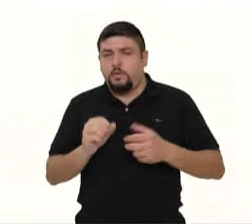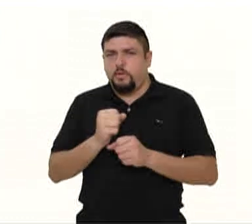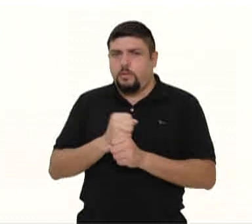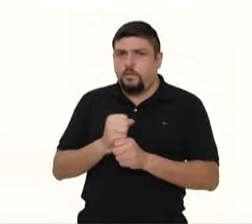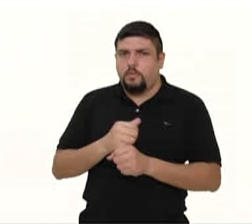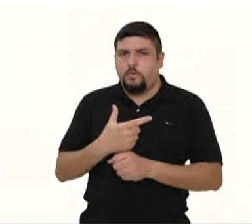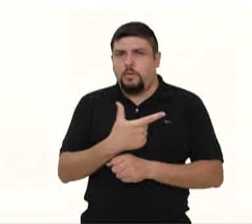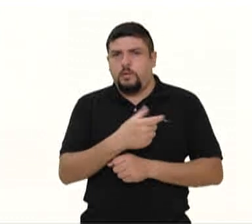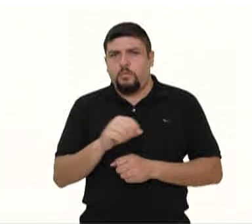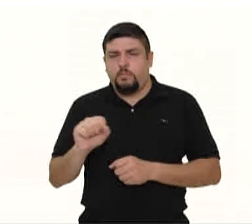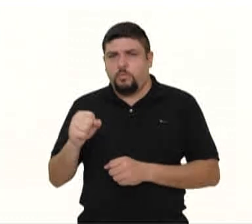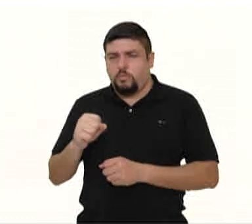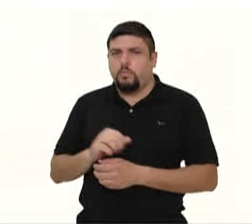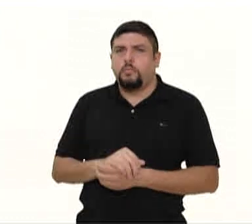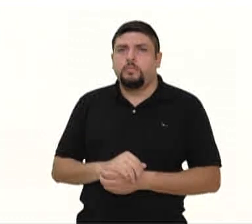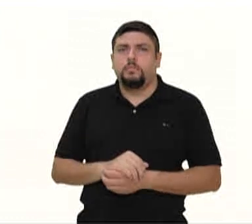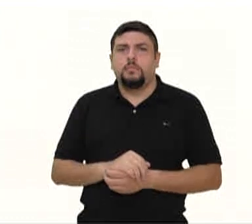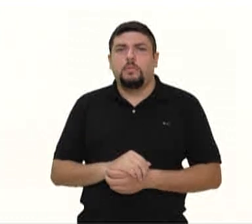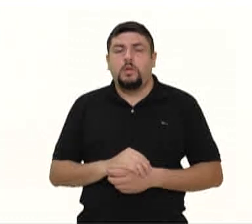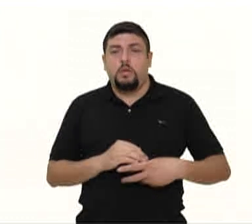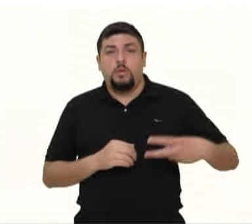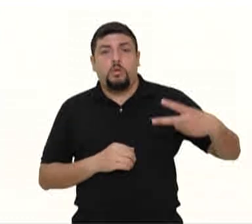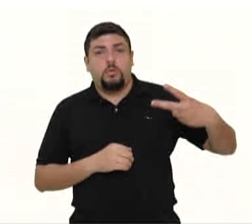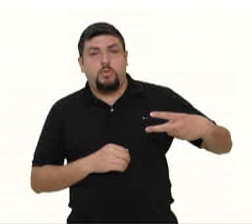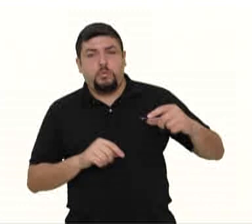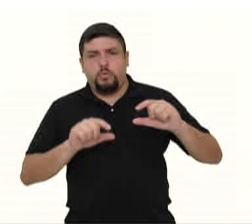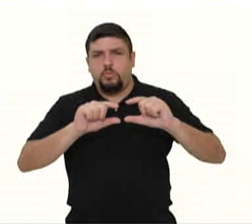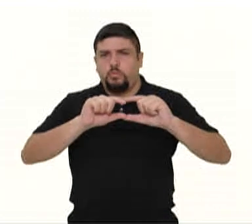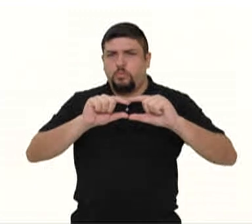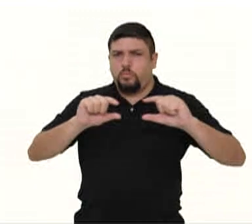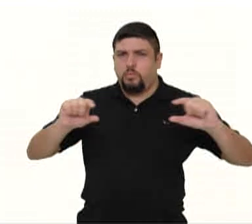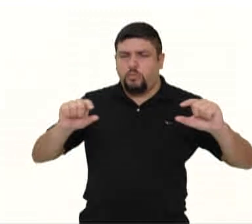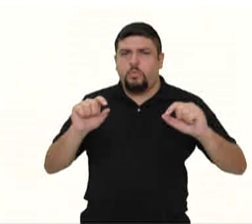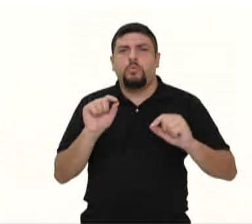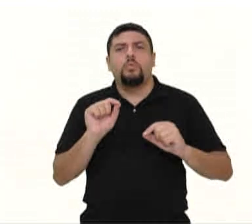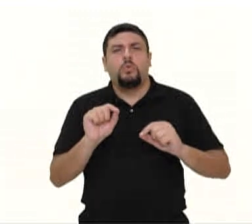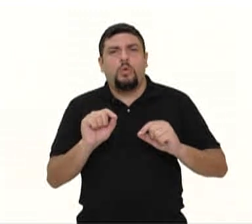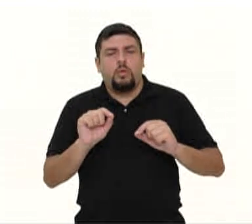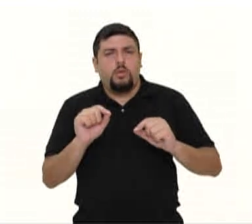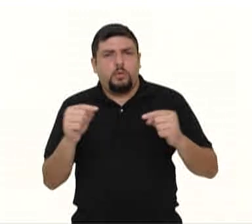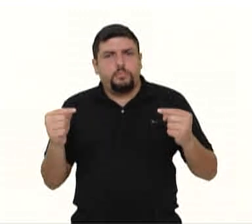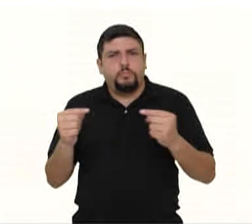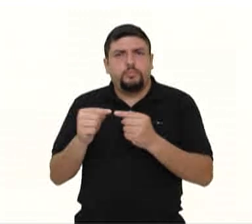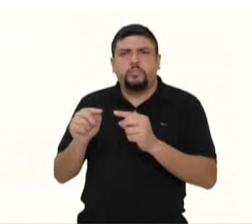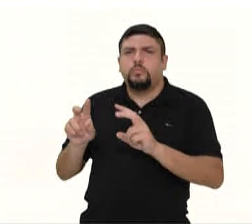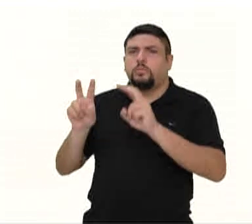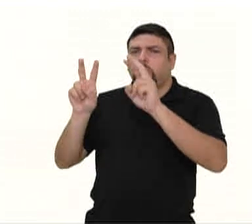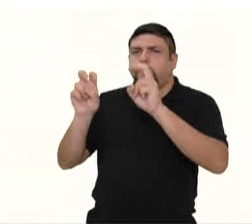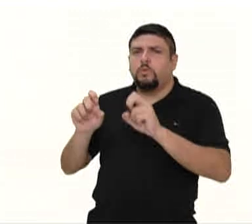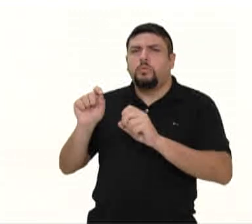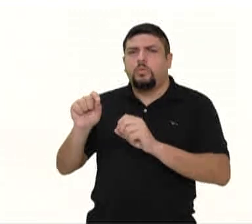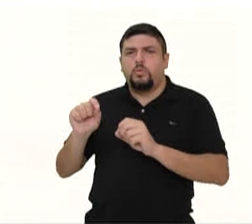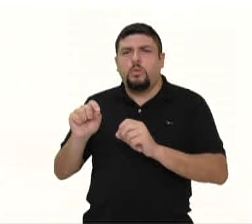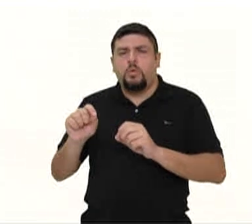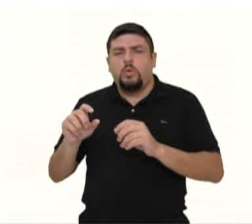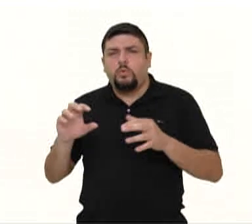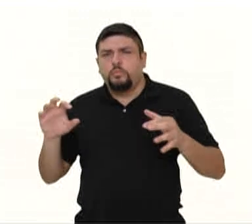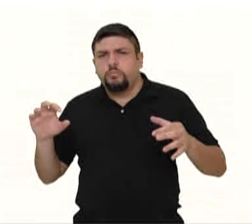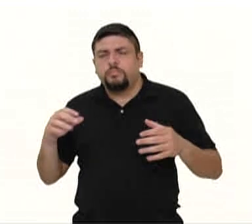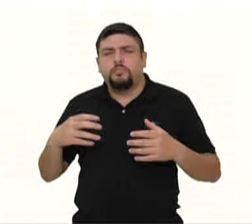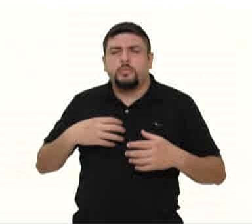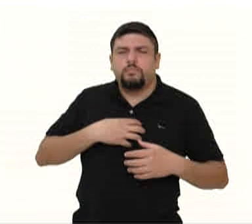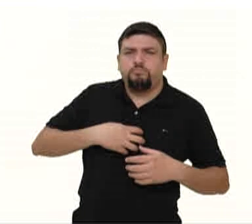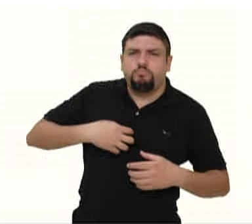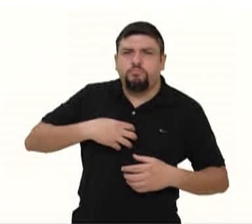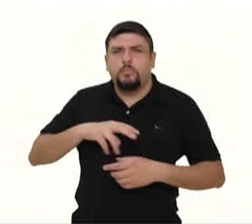seguinte. O verso do texto 2, que estabelece a adequada relação temática com o complexo de vira-latas